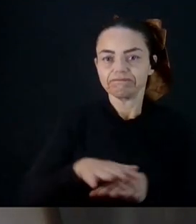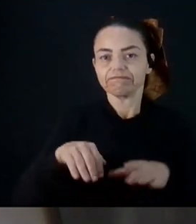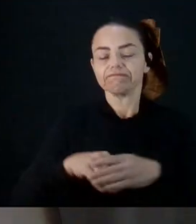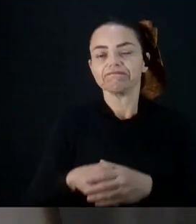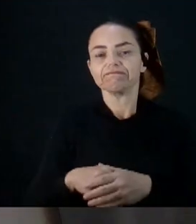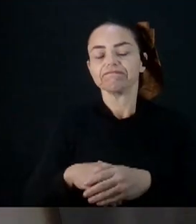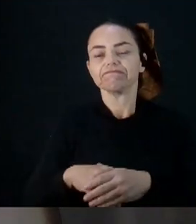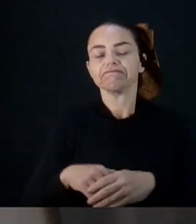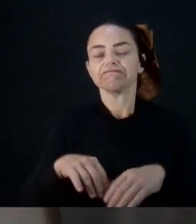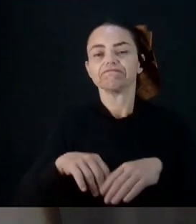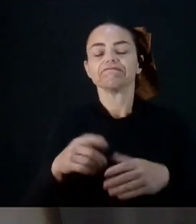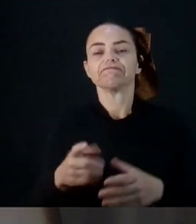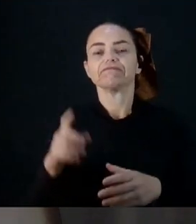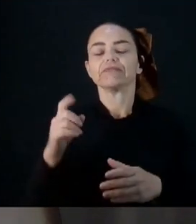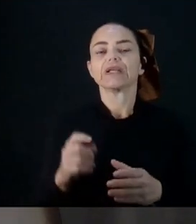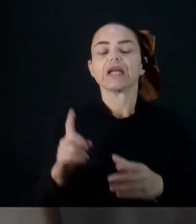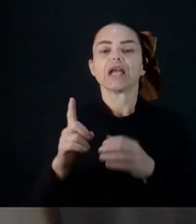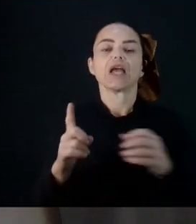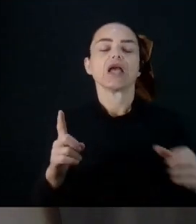grupos, né?